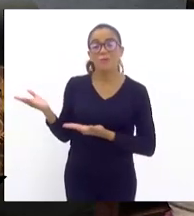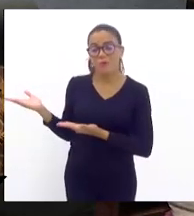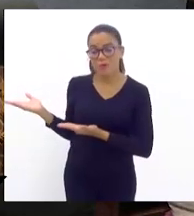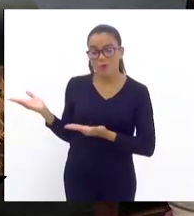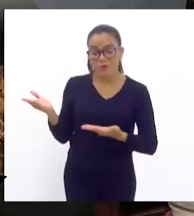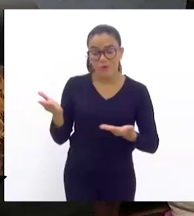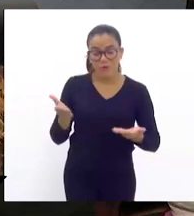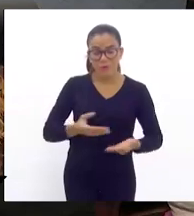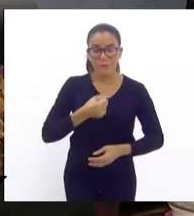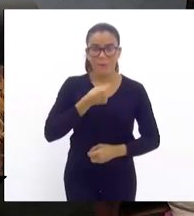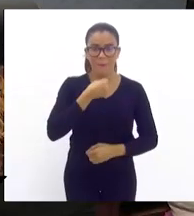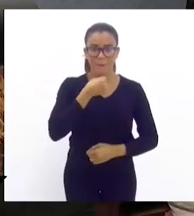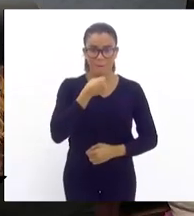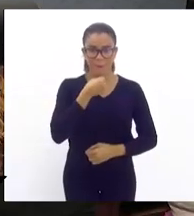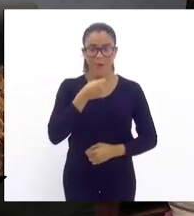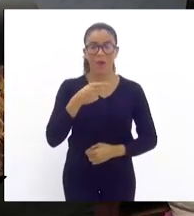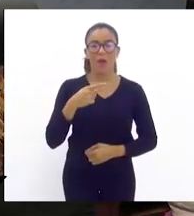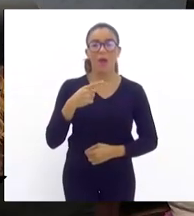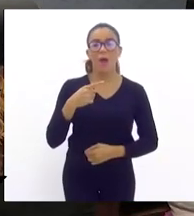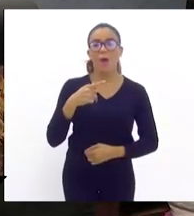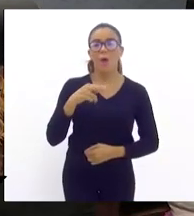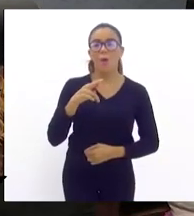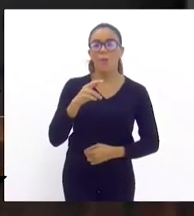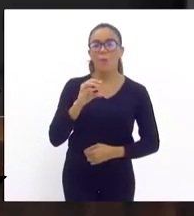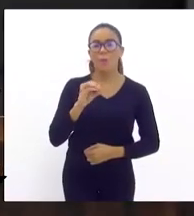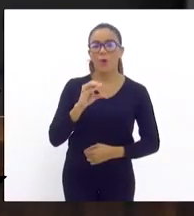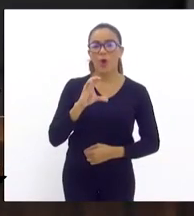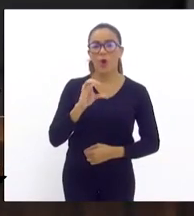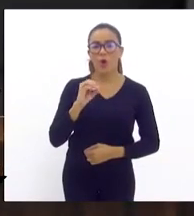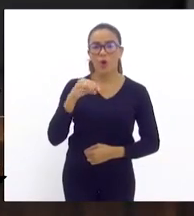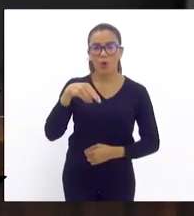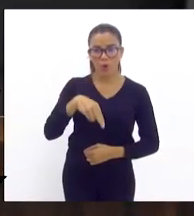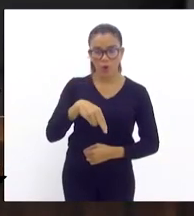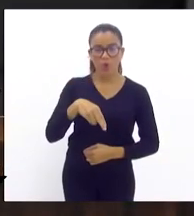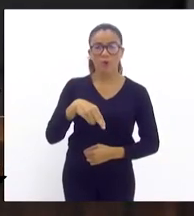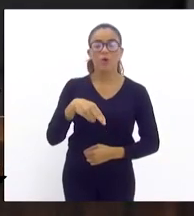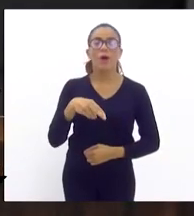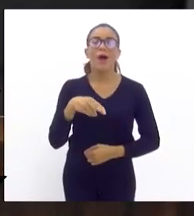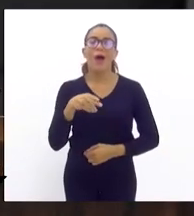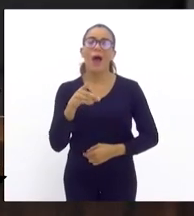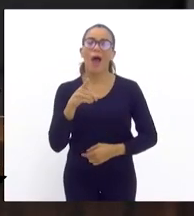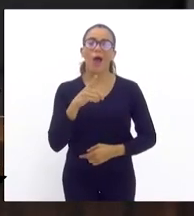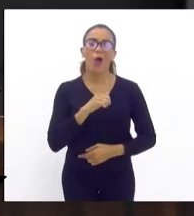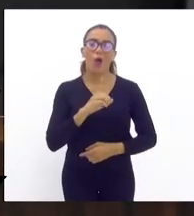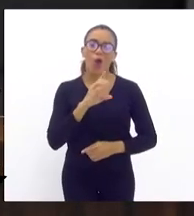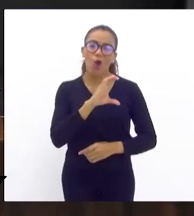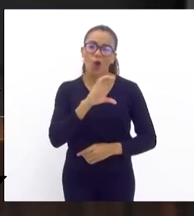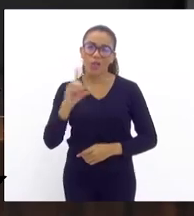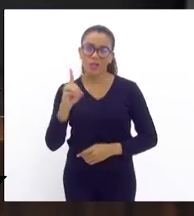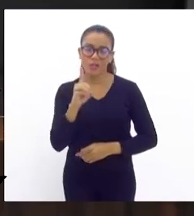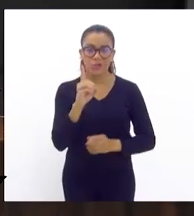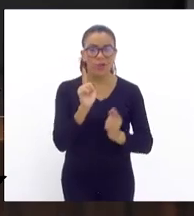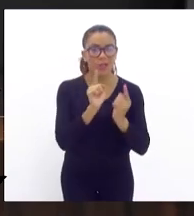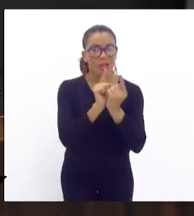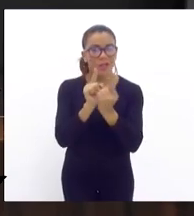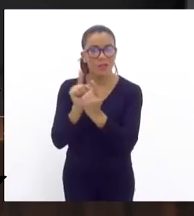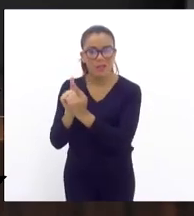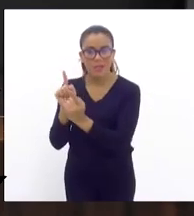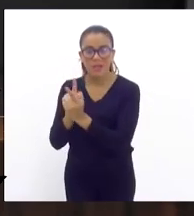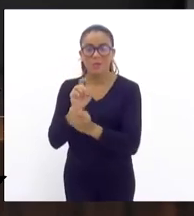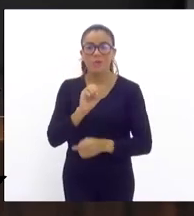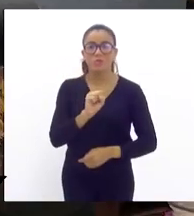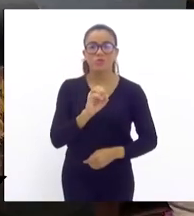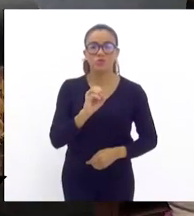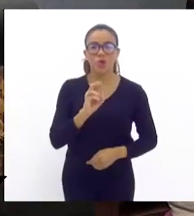da fala o PROCON, a coordenadora de atendimento, Soraya, por favor. Tem um tempo aqui de 2 minutos, Soraya, por